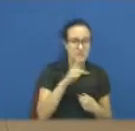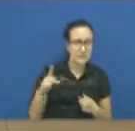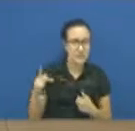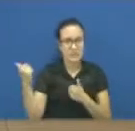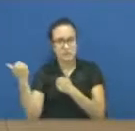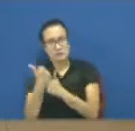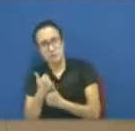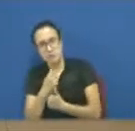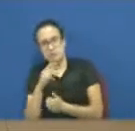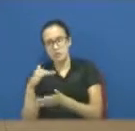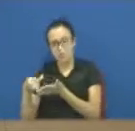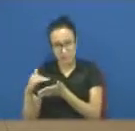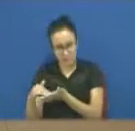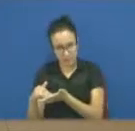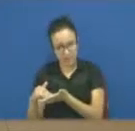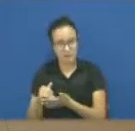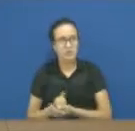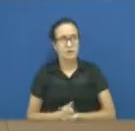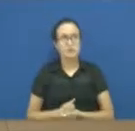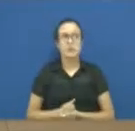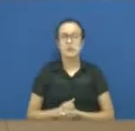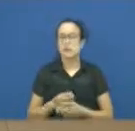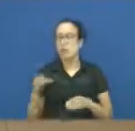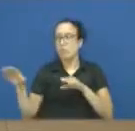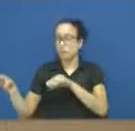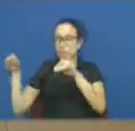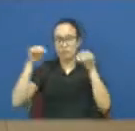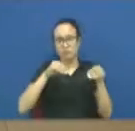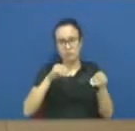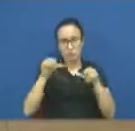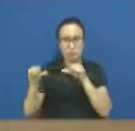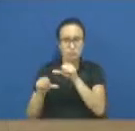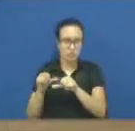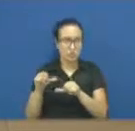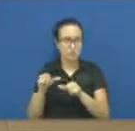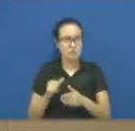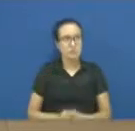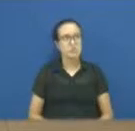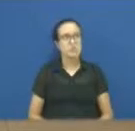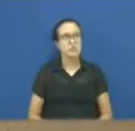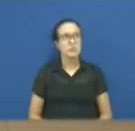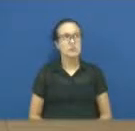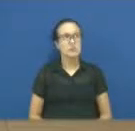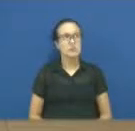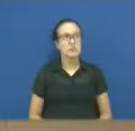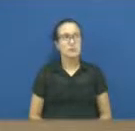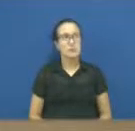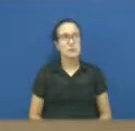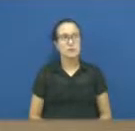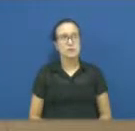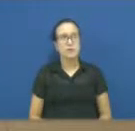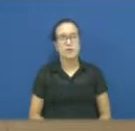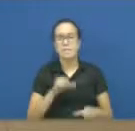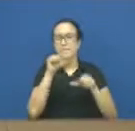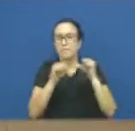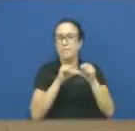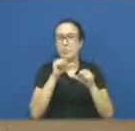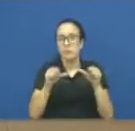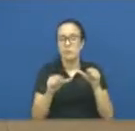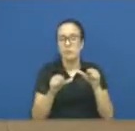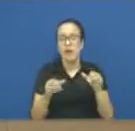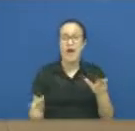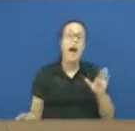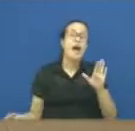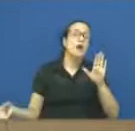portanto, a mesa deverá ser substituída, caso haja entendimento para a votação, ela altera os parágrafos, inclui